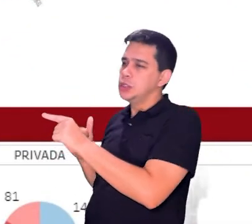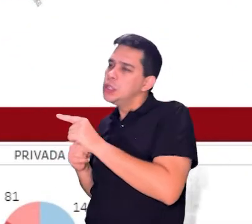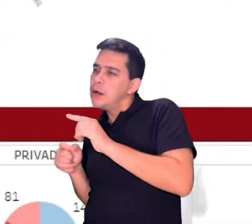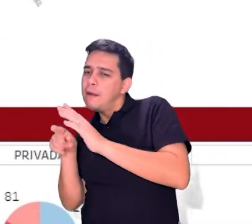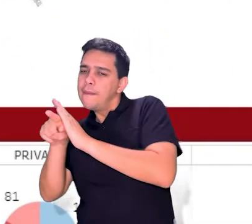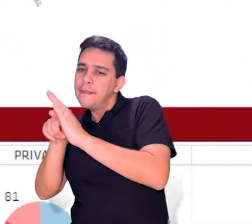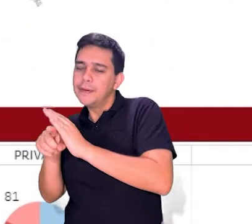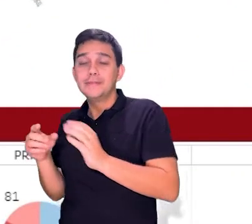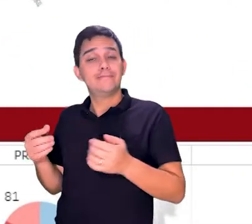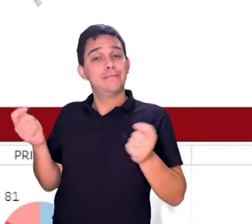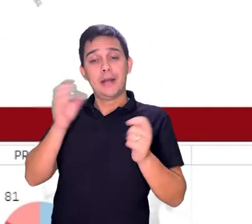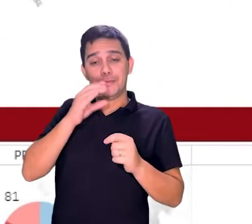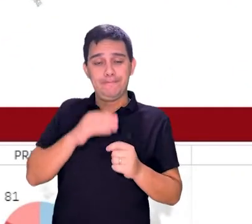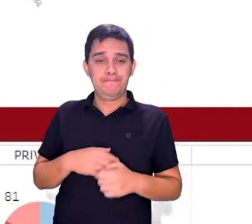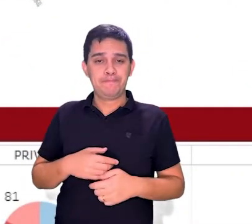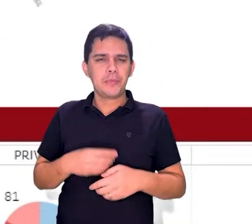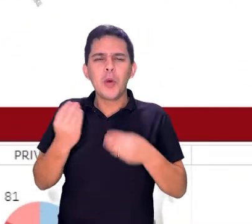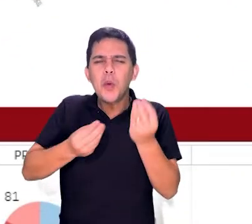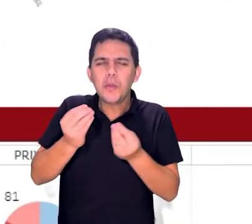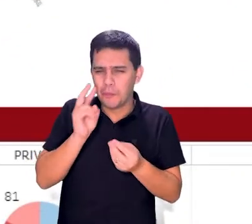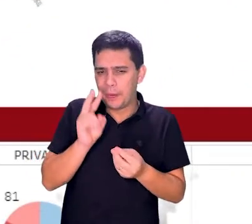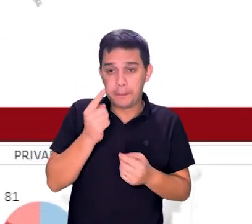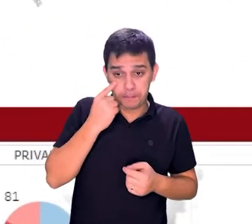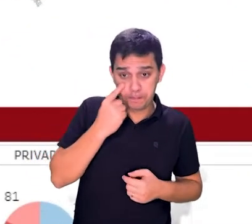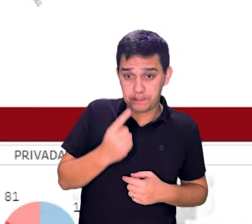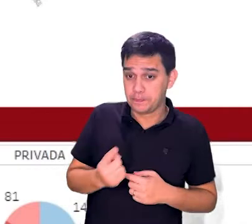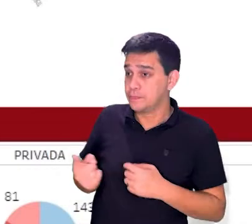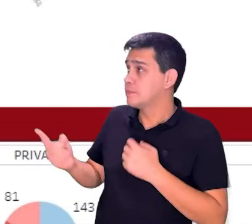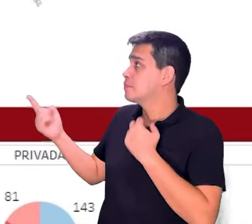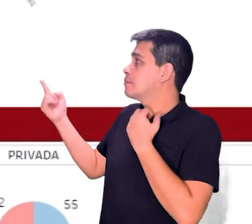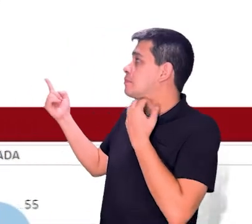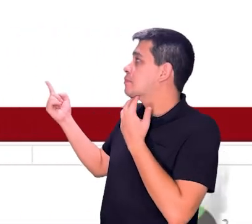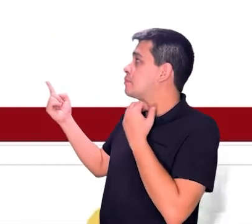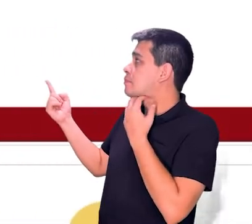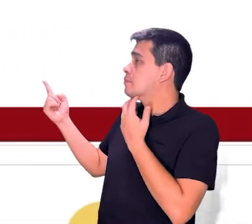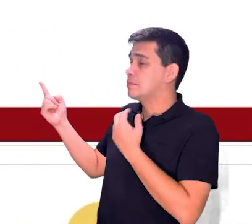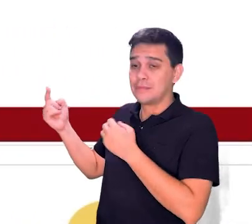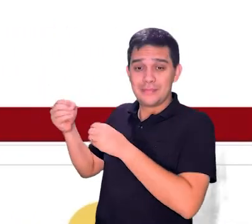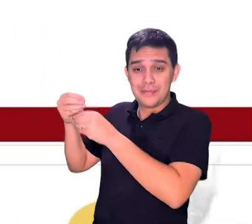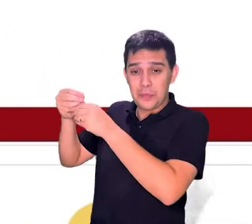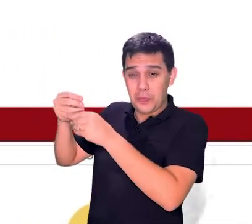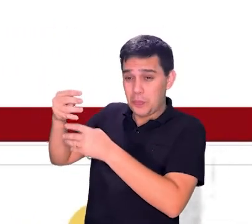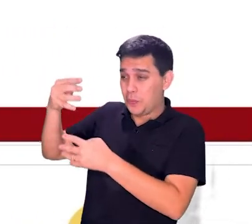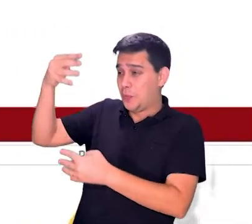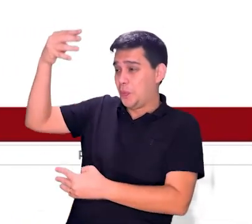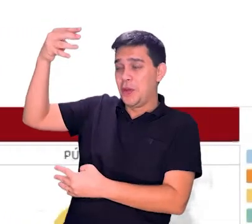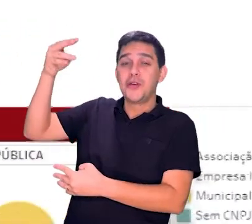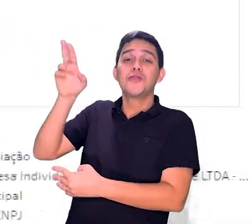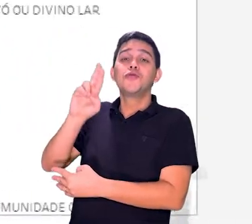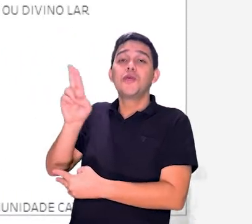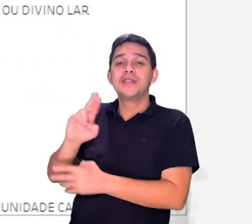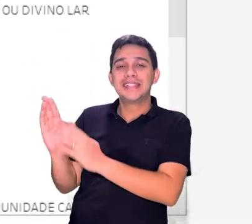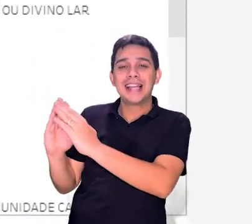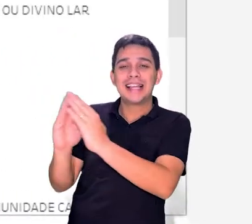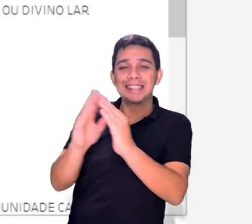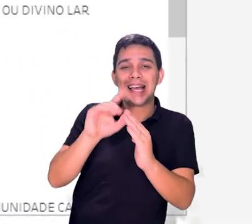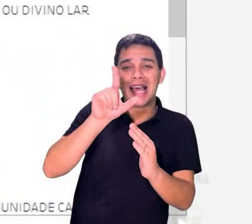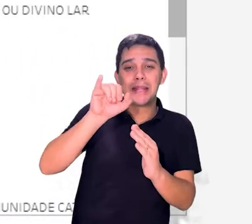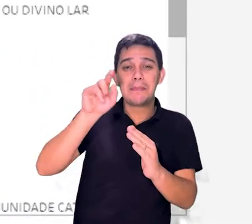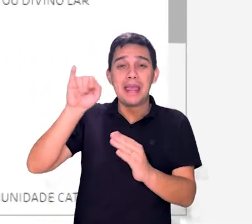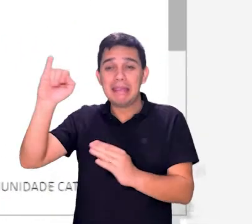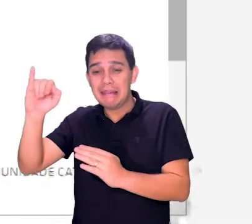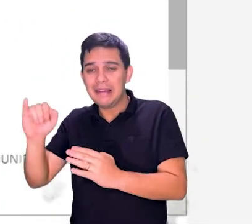gente visualiza as instituições que existem, né, na área de atribuição da 5ª Promotoria de Justiça de Proteção à